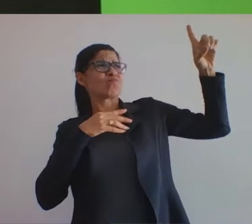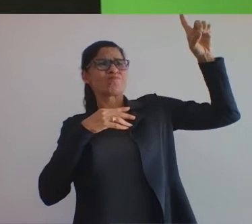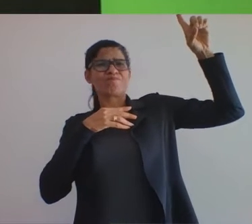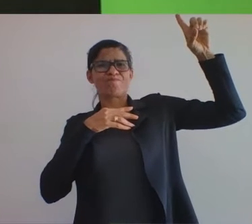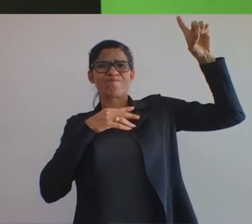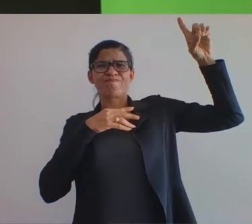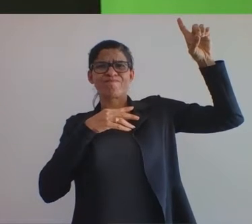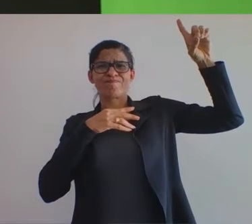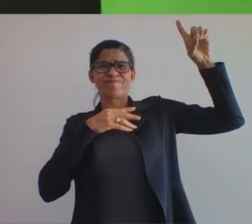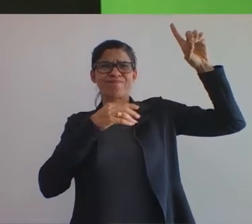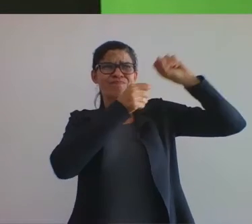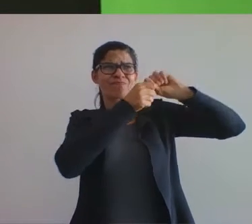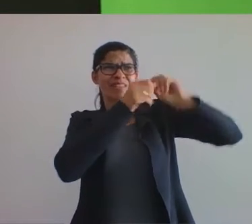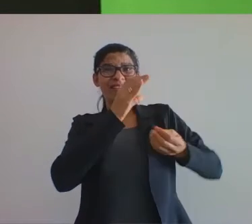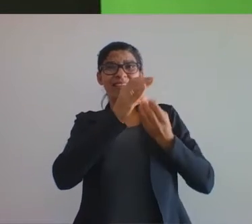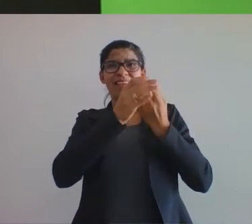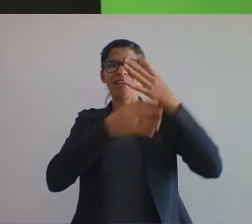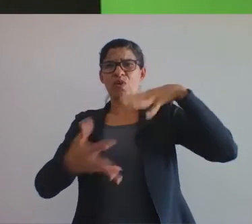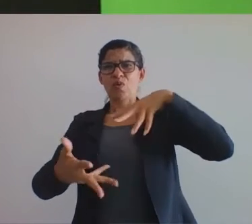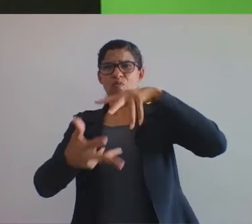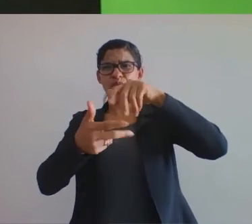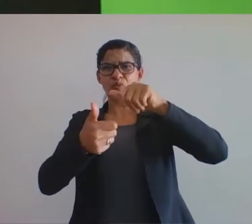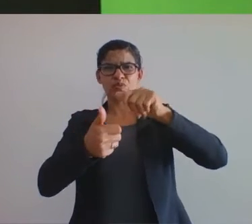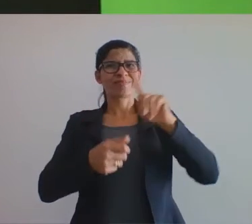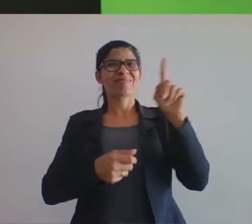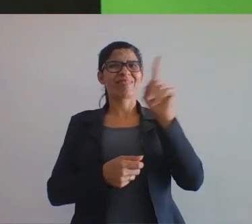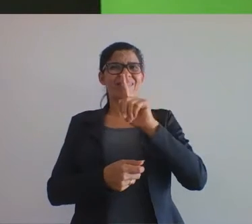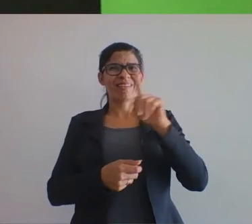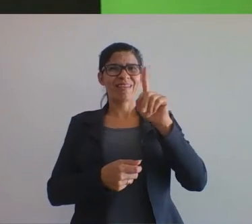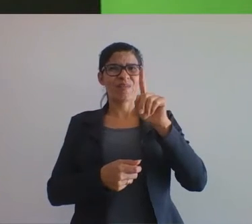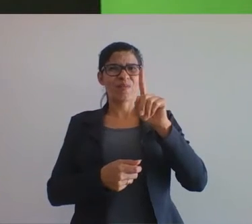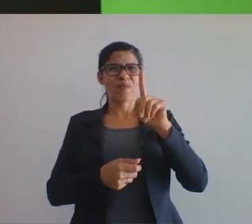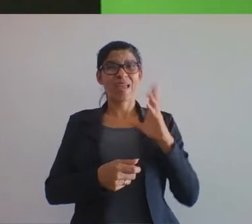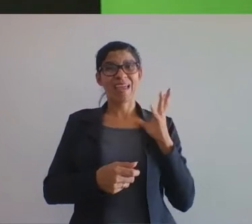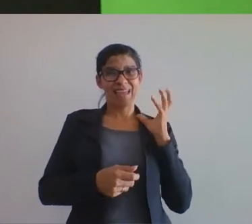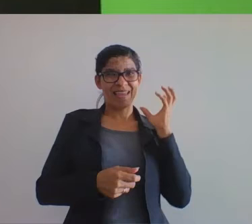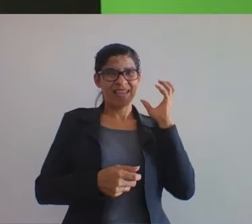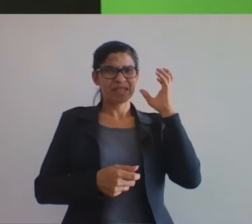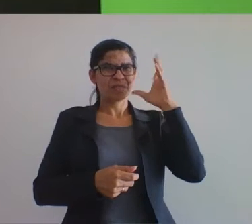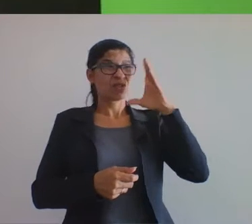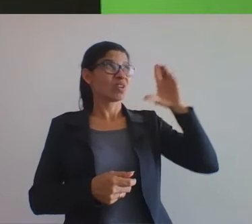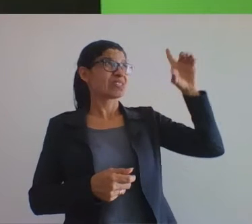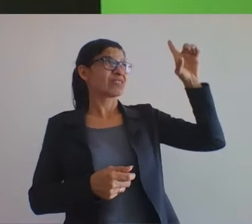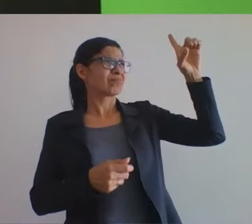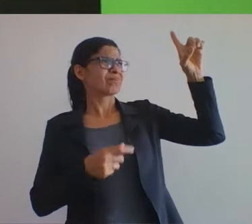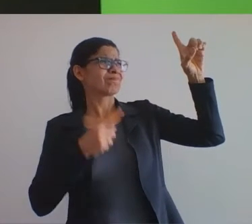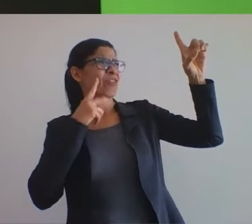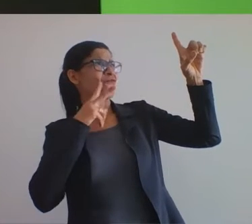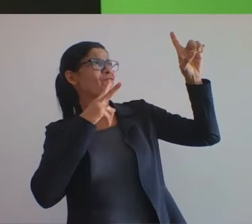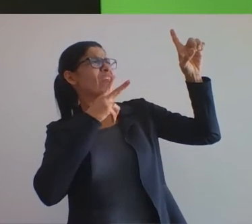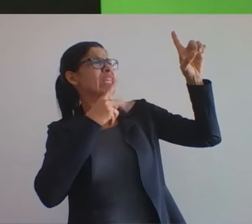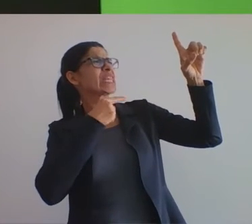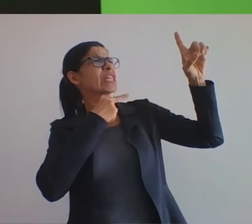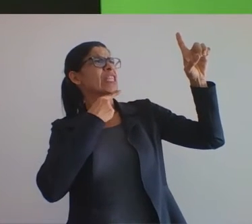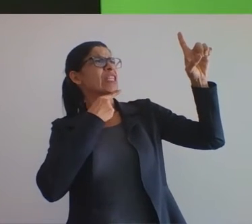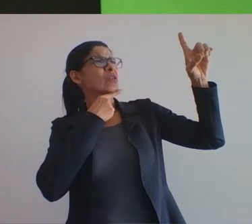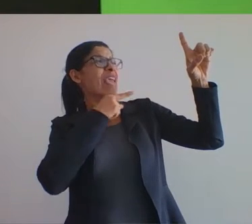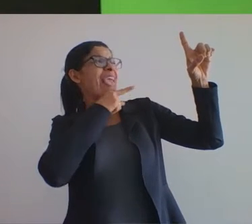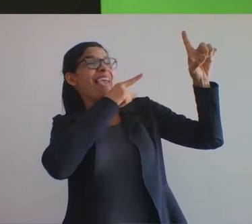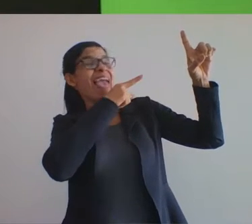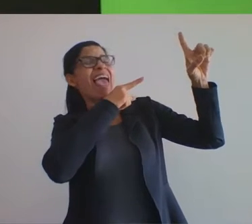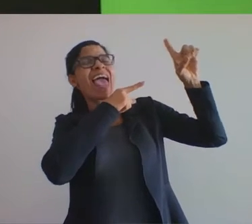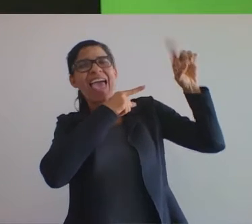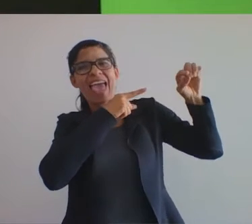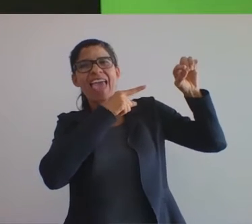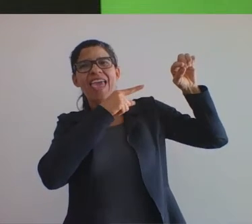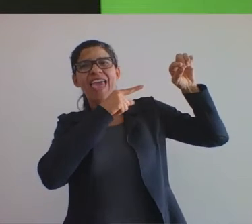Ele identificou Deus como o universo. Spinoza também foi um mecanicista,